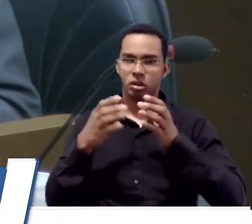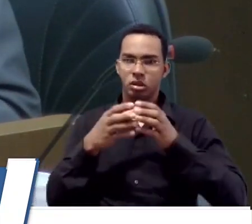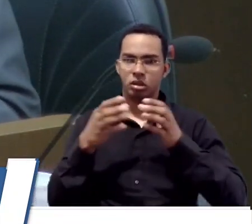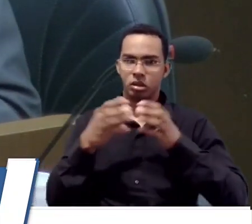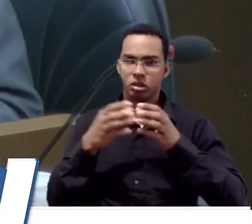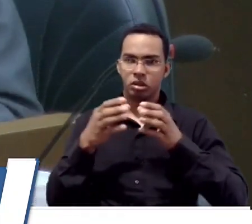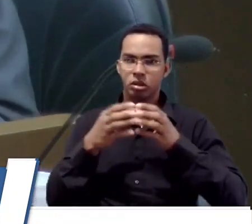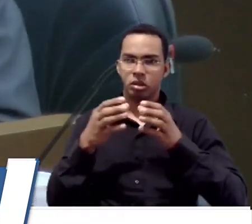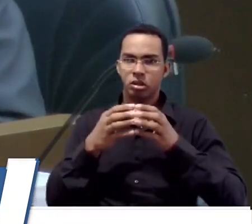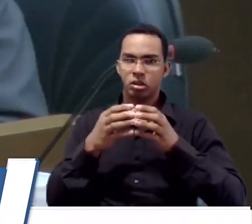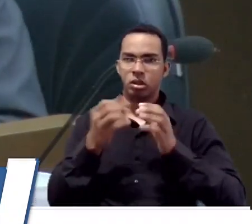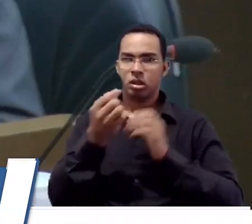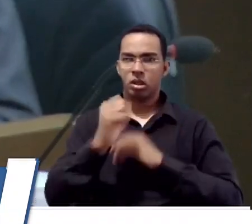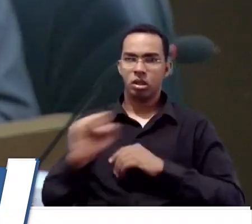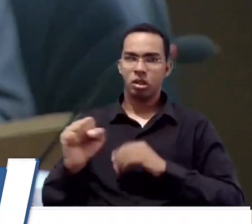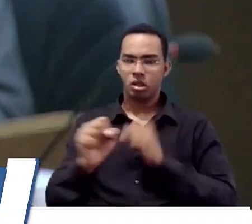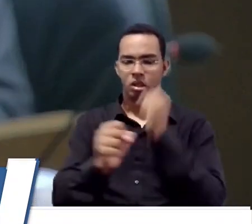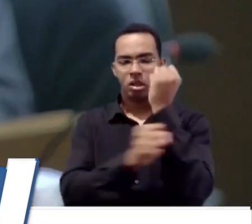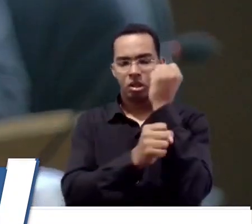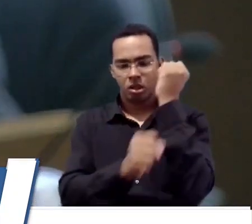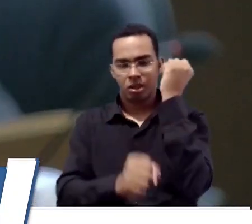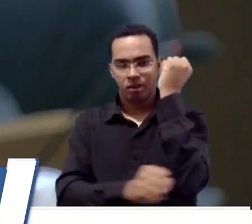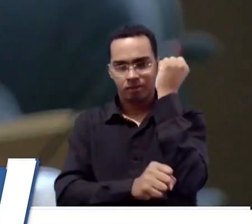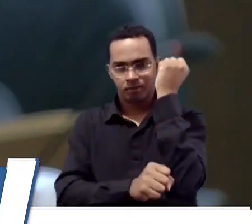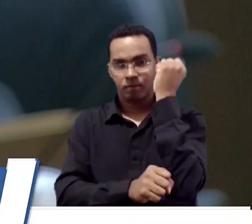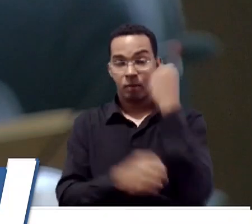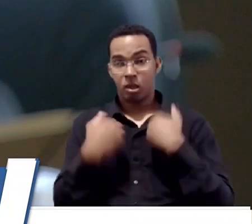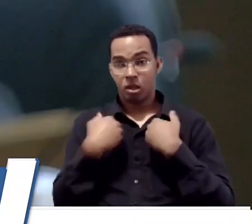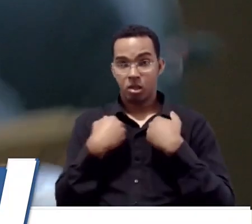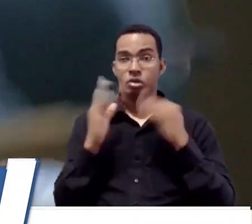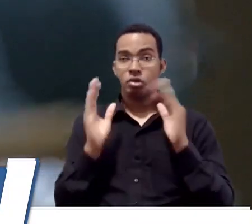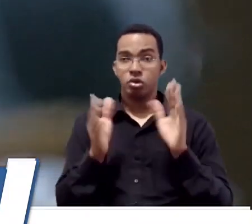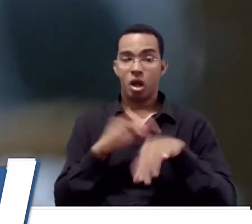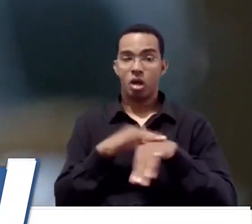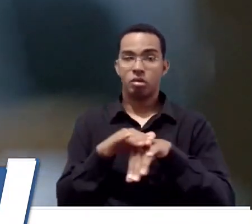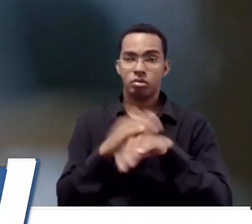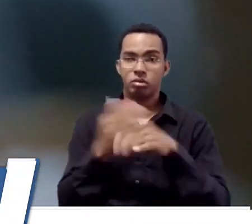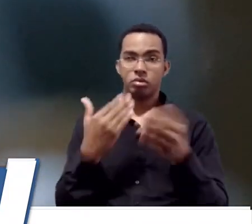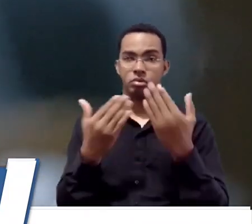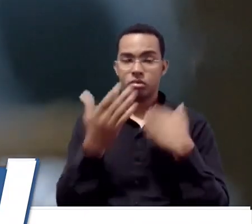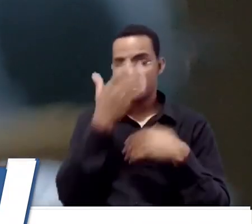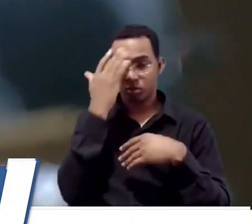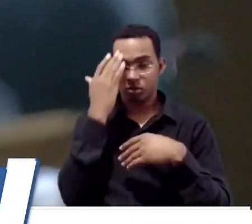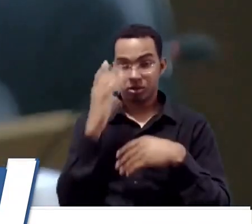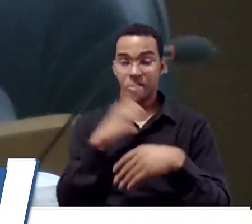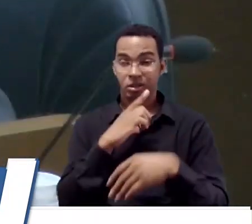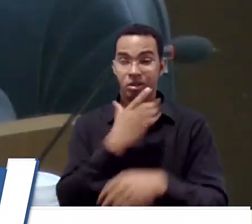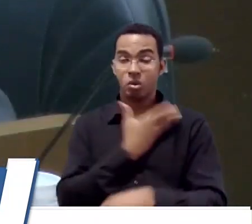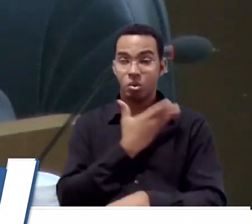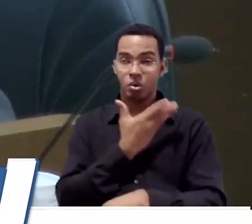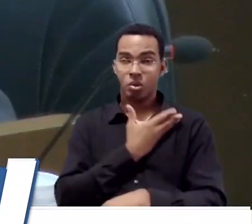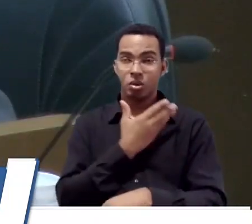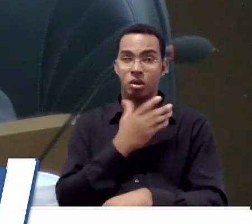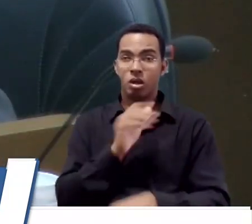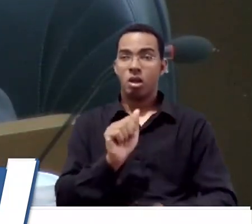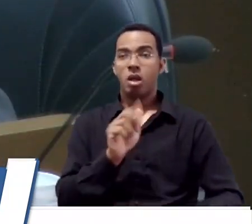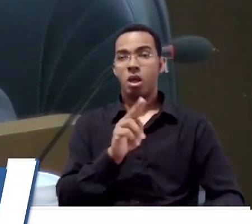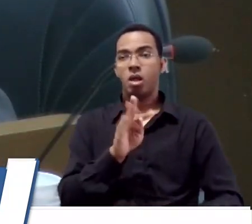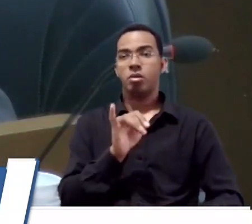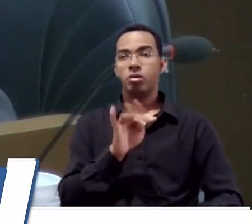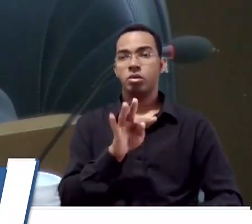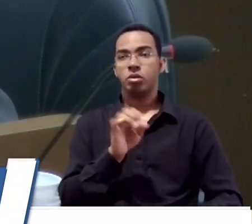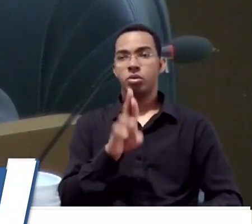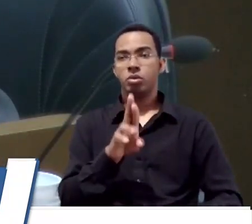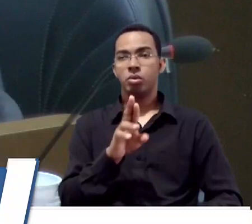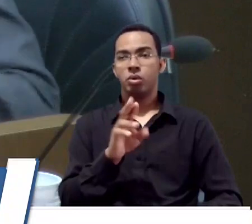Parlamentar em defesa da Sabesp. Eu conversei com algumas pessoas, eu tenho um amigo que é auditor da Deloitte, uma das